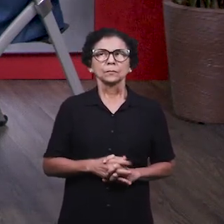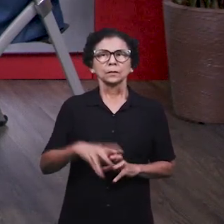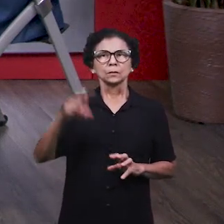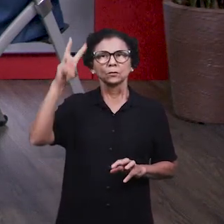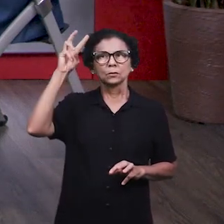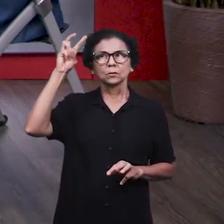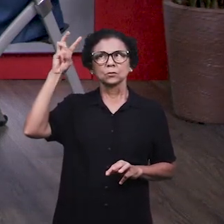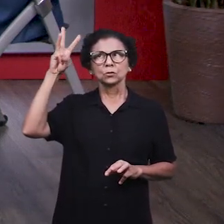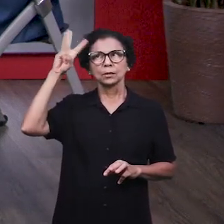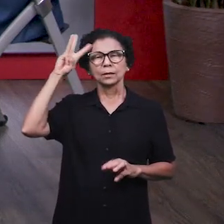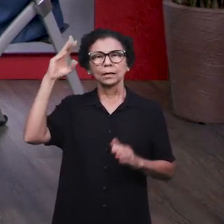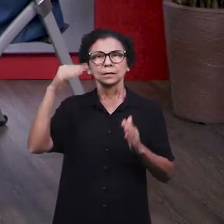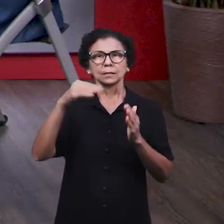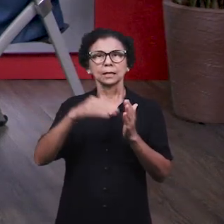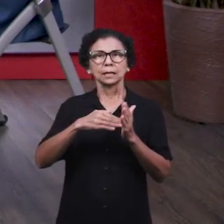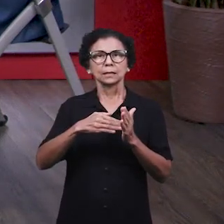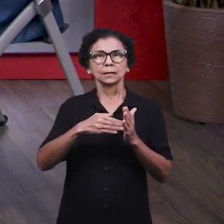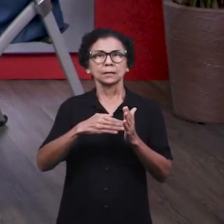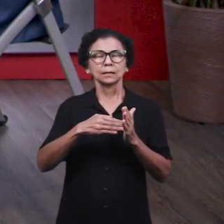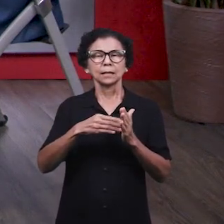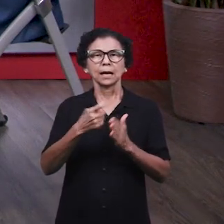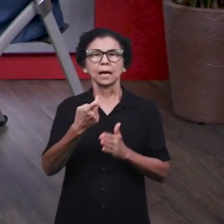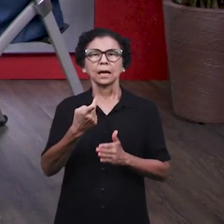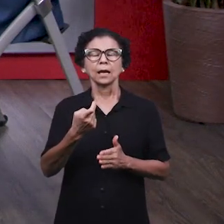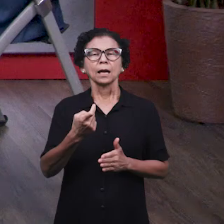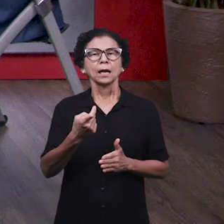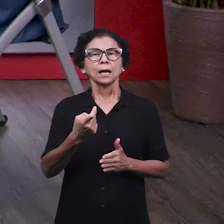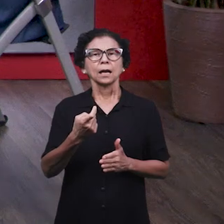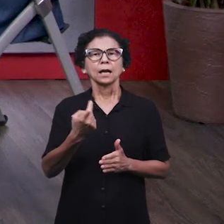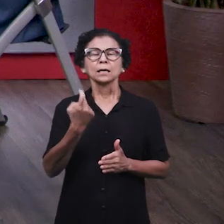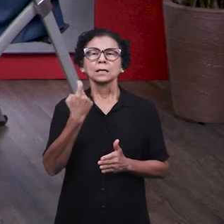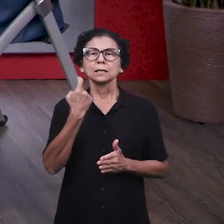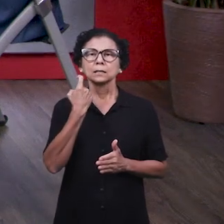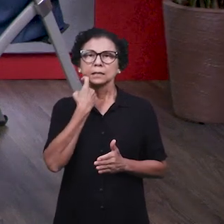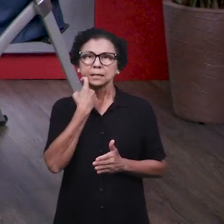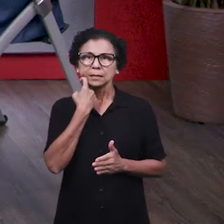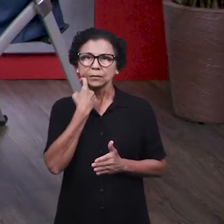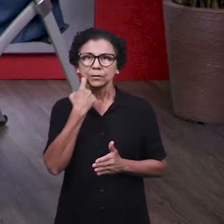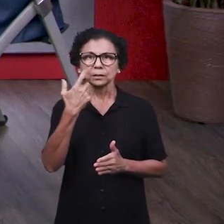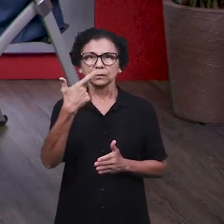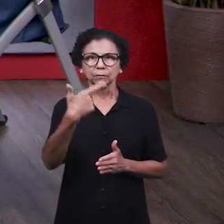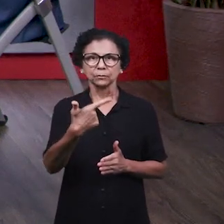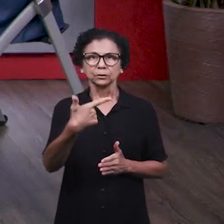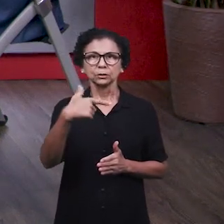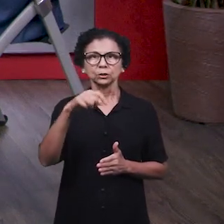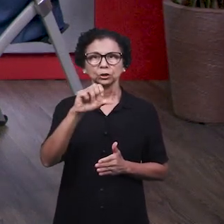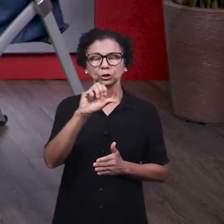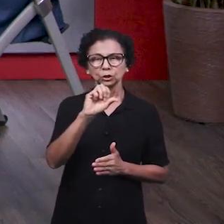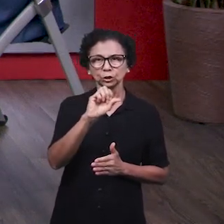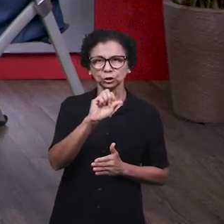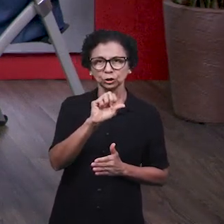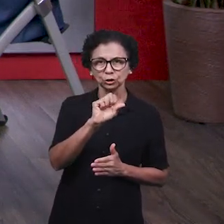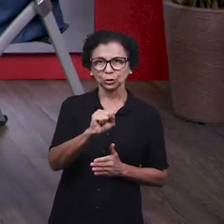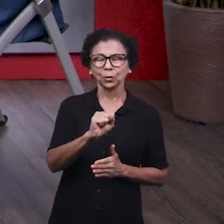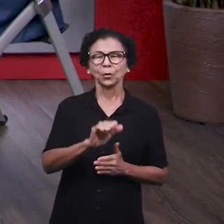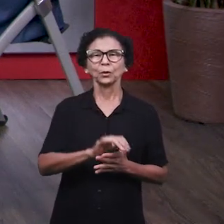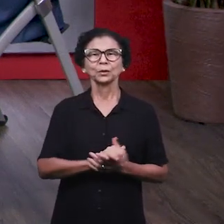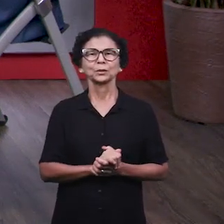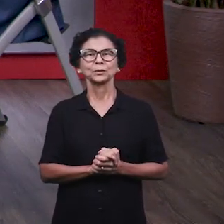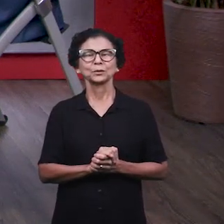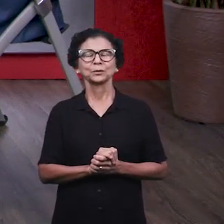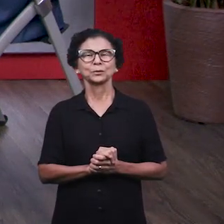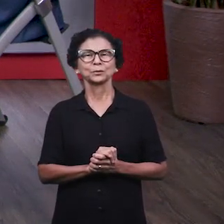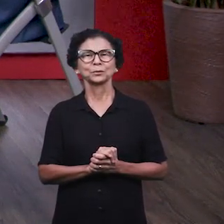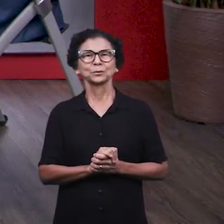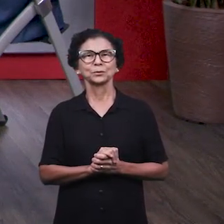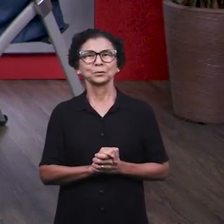até sexta-feira, eu dei 28 medidas protetivas dentro do ônibus rosa, Olha só. em frente ali na prainha, em frente ao fórum da Uhum. prainha.